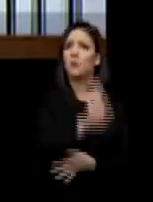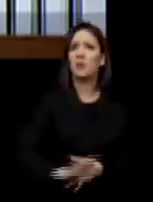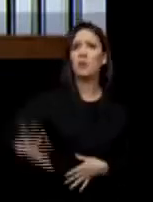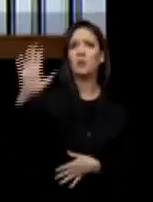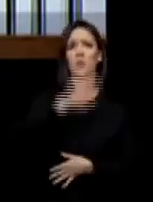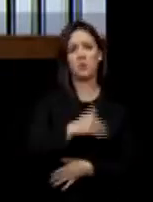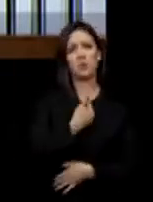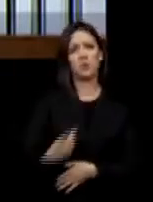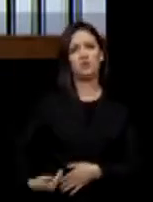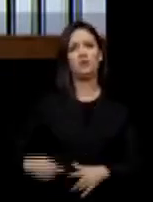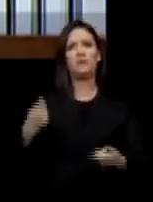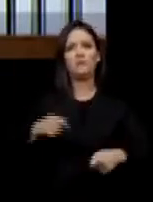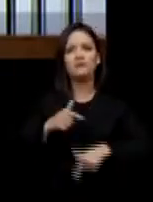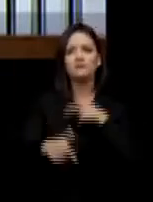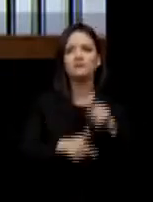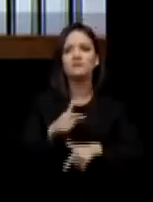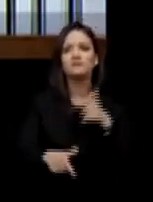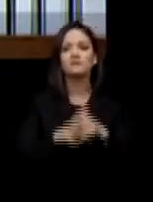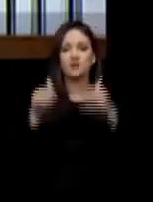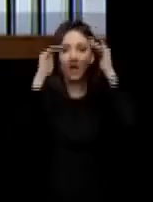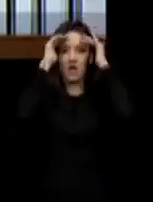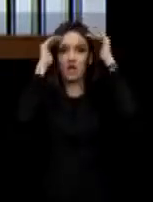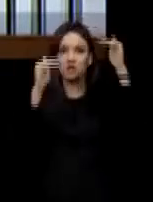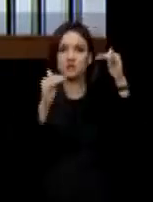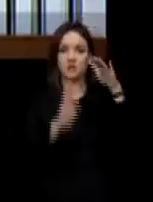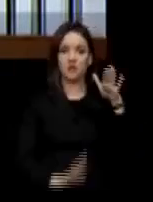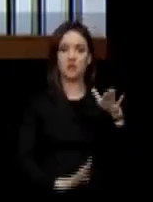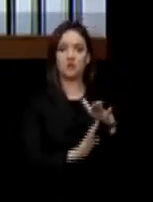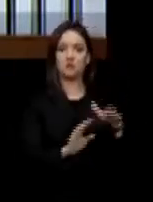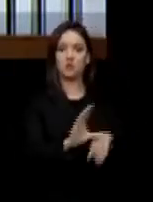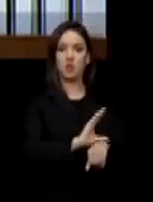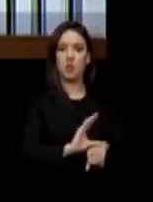devem atuar dentro dos limites da Constituição de